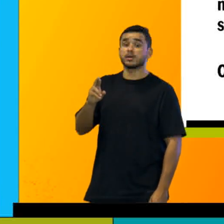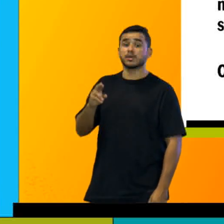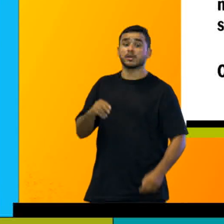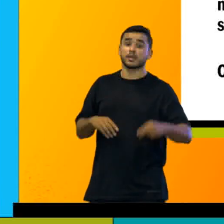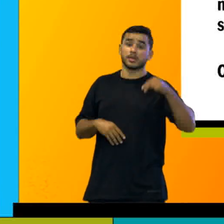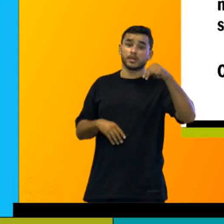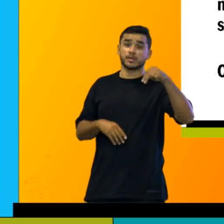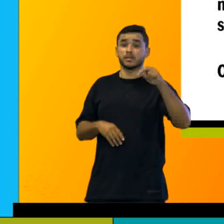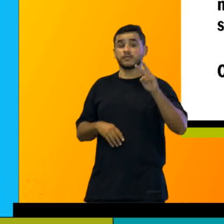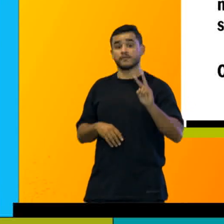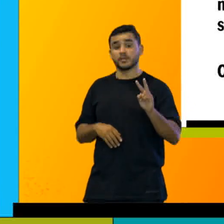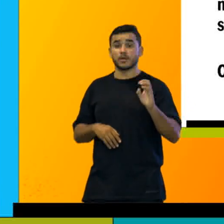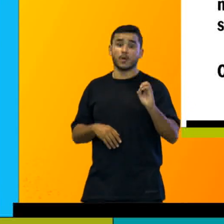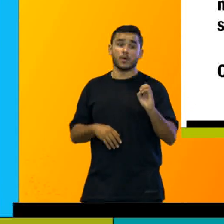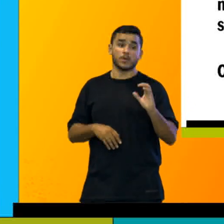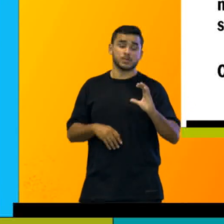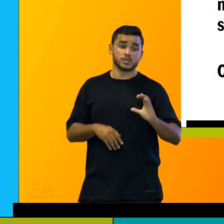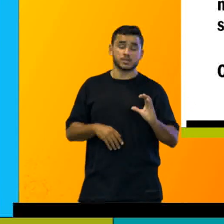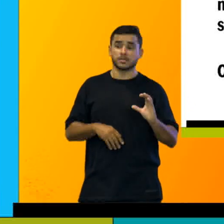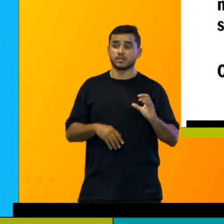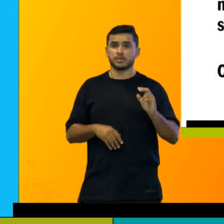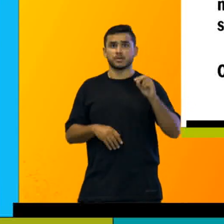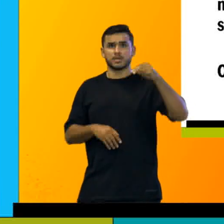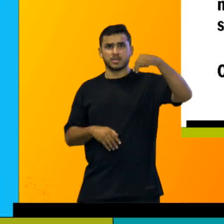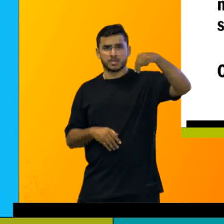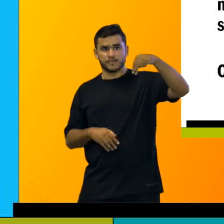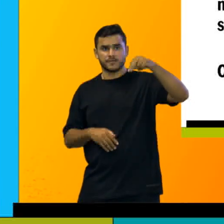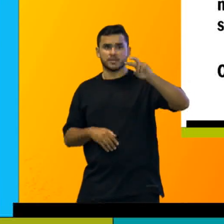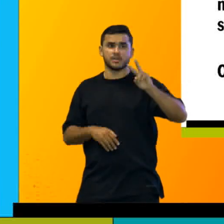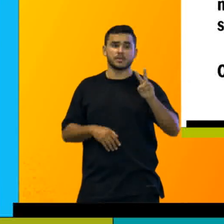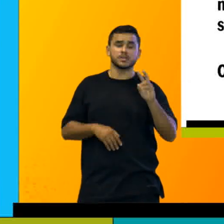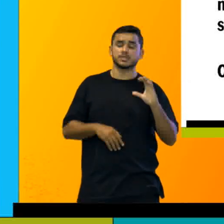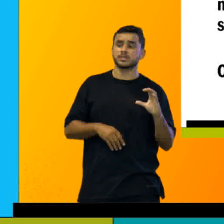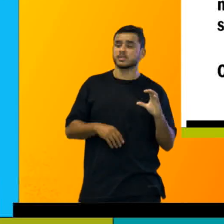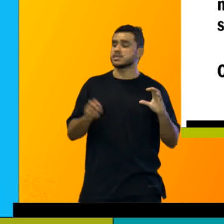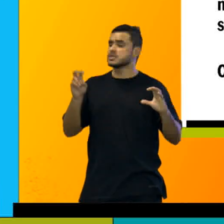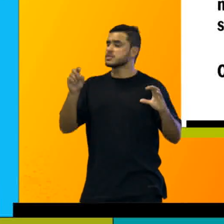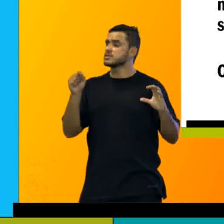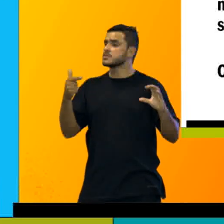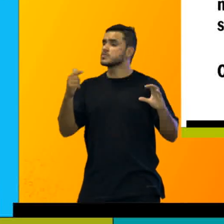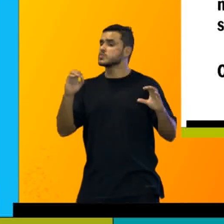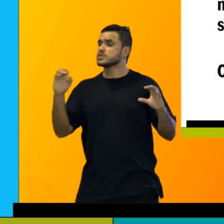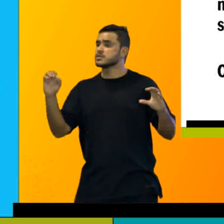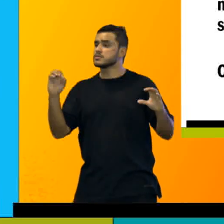5 milhões e 200 mil vai ser o N, o V ou o C?